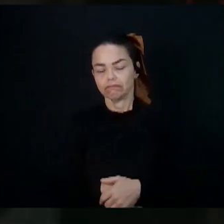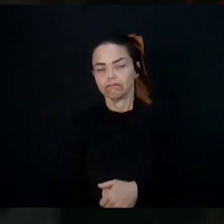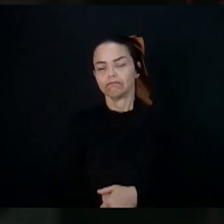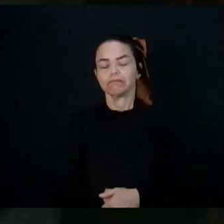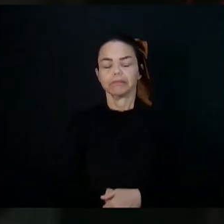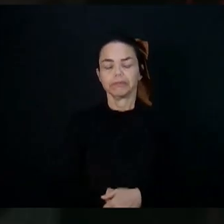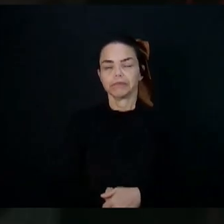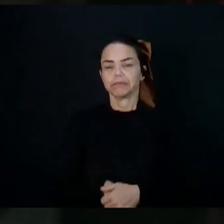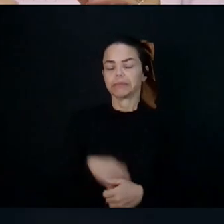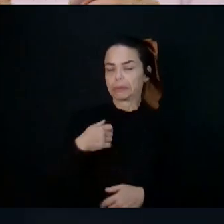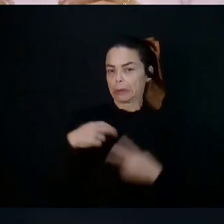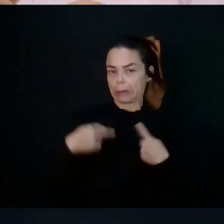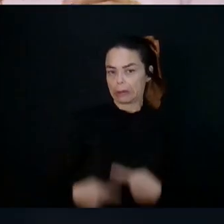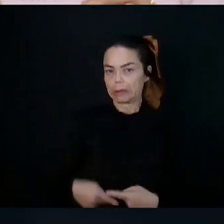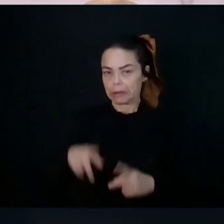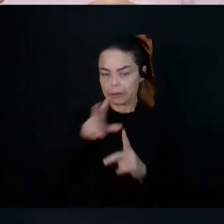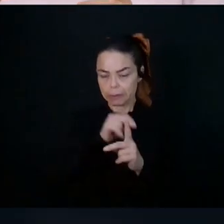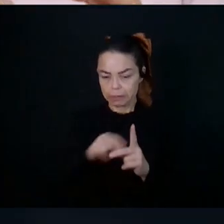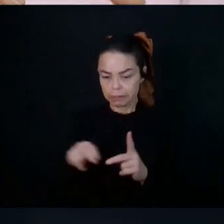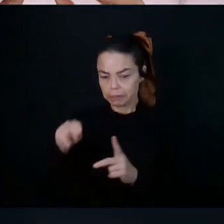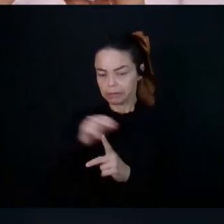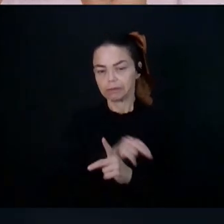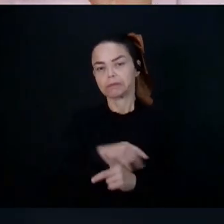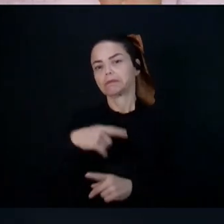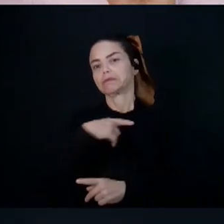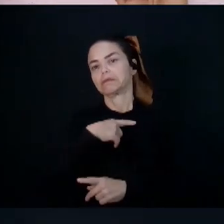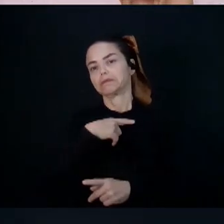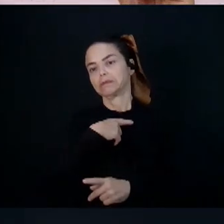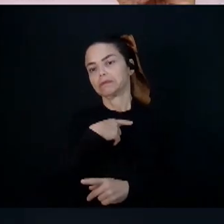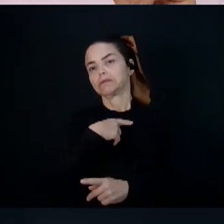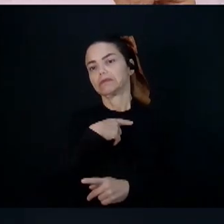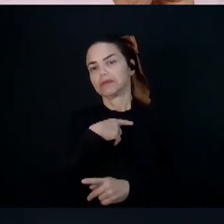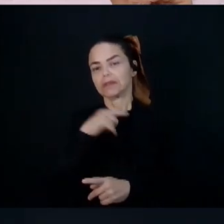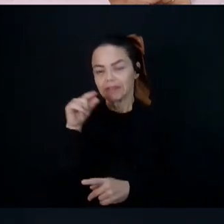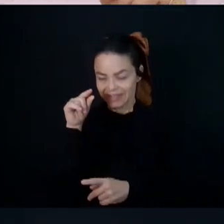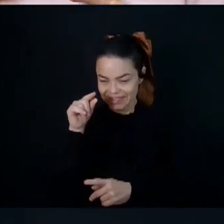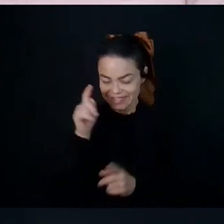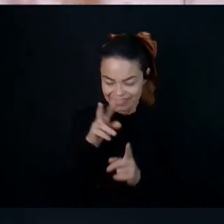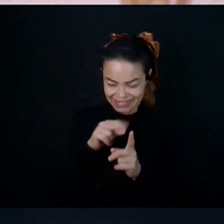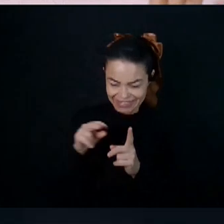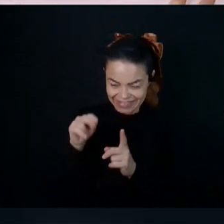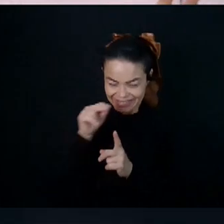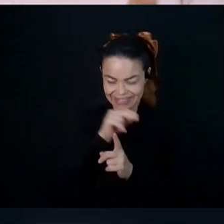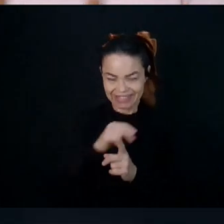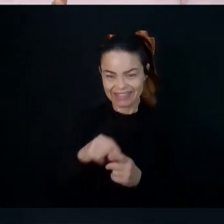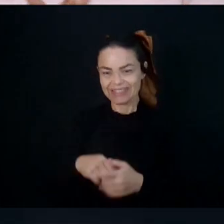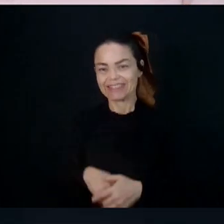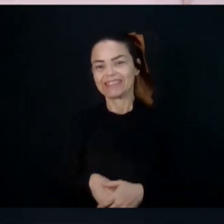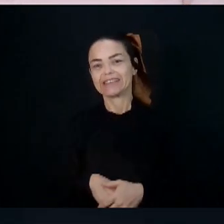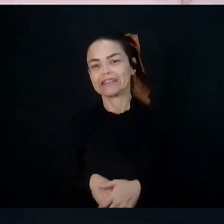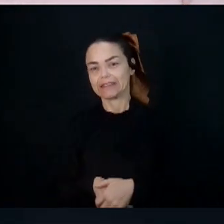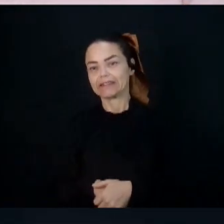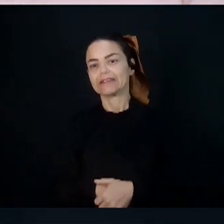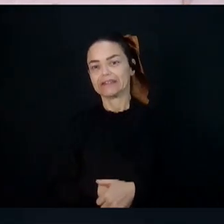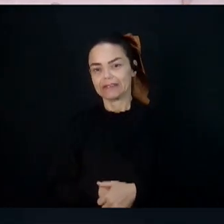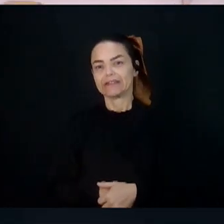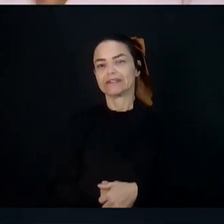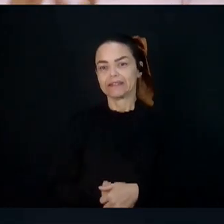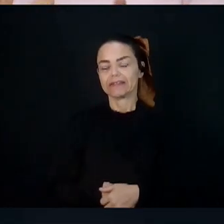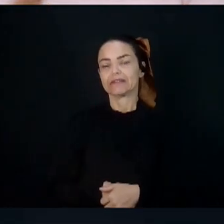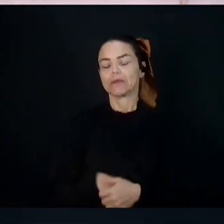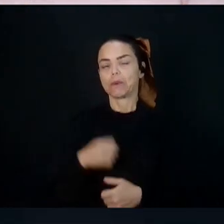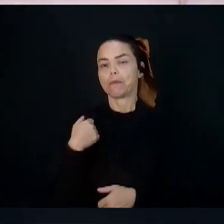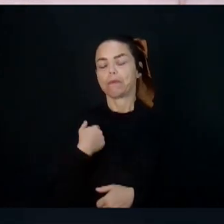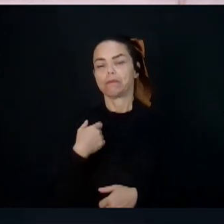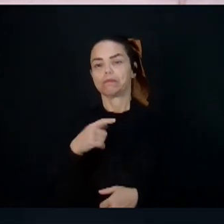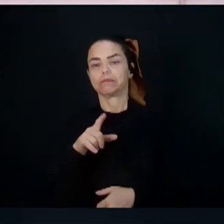humano é manipulador, gente. Todos nós temos aí um pouquinho de manipuladores, mas tem gente que vai além do limite, né?